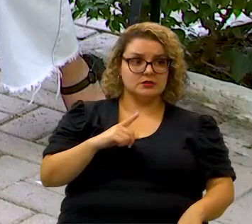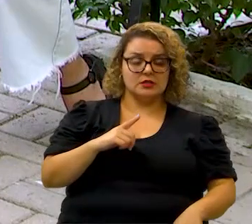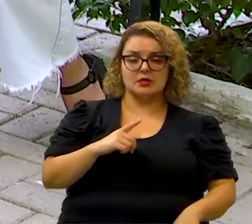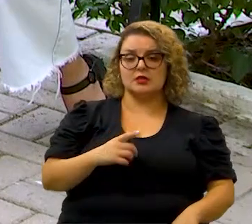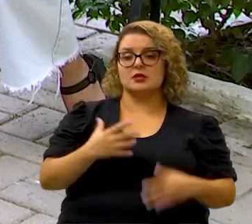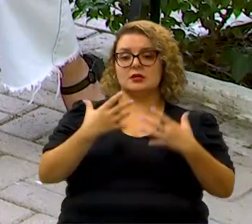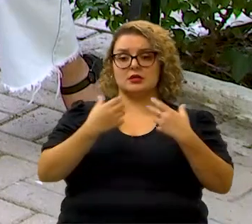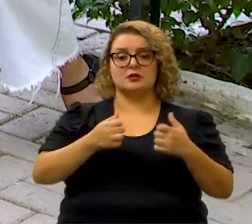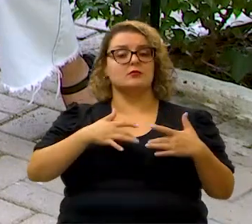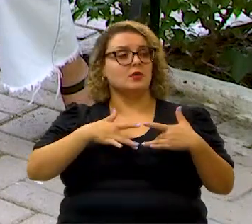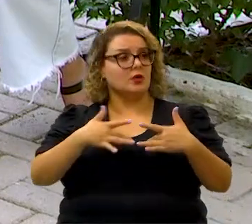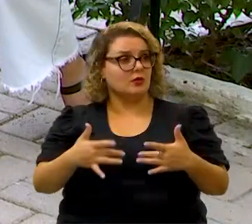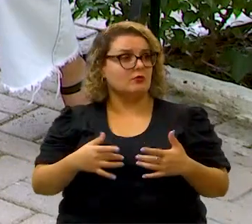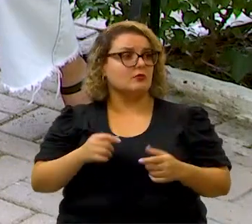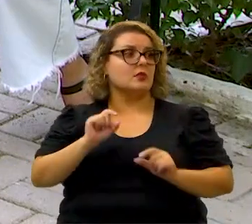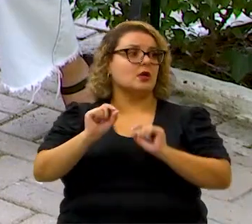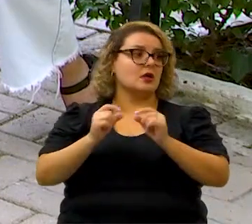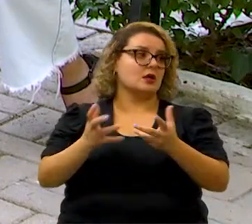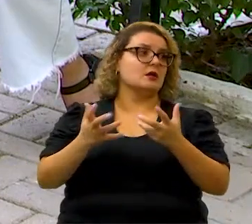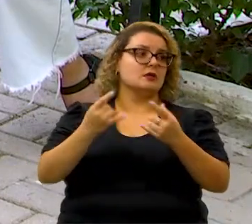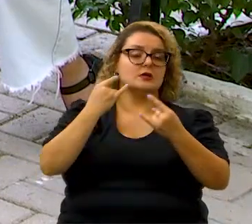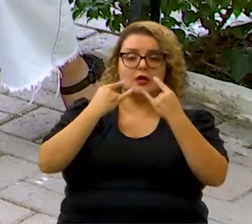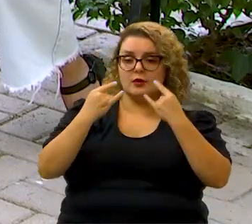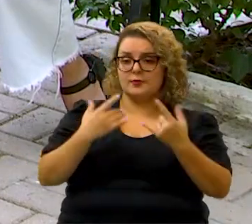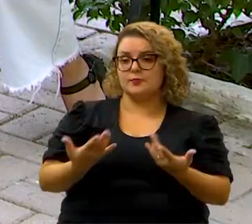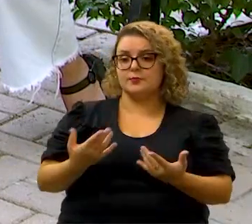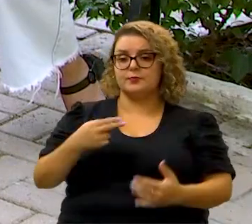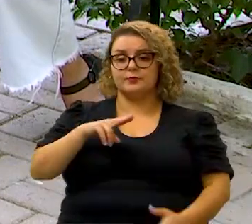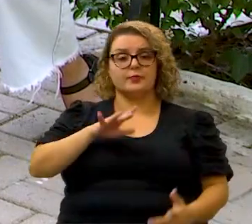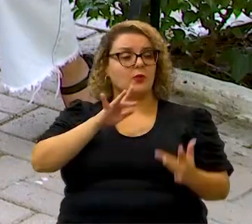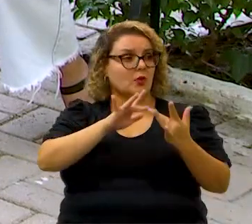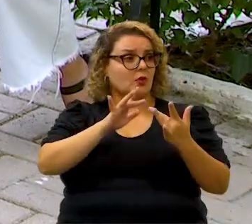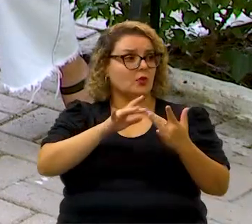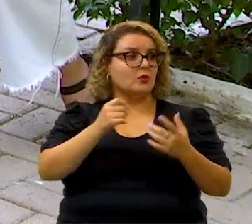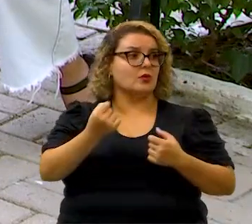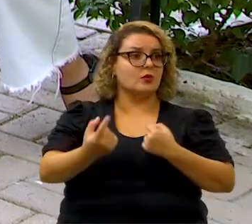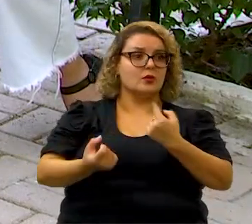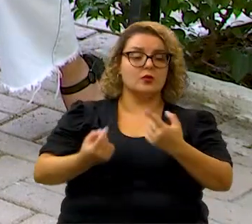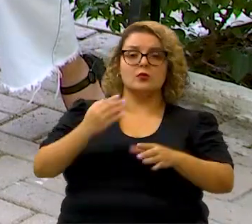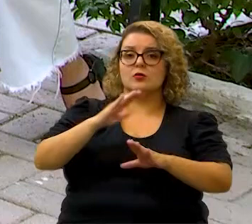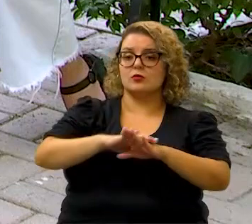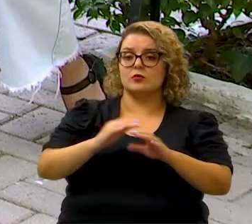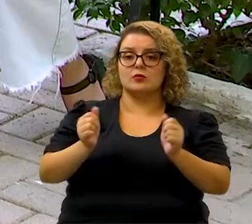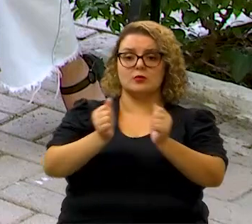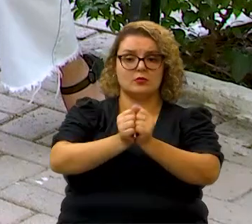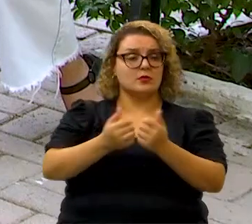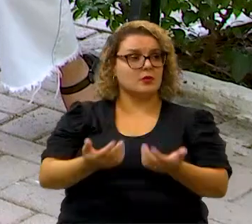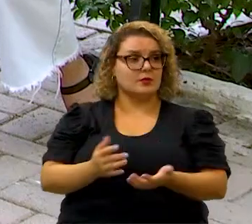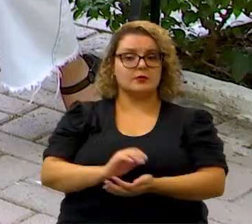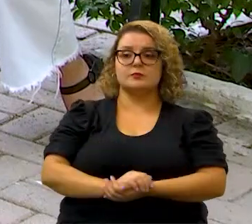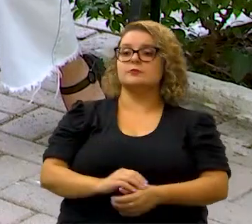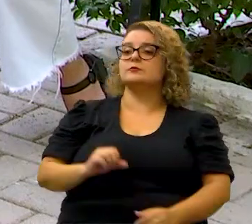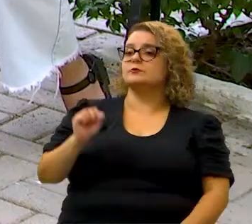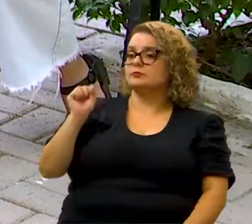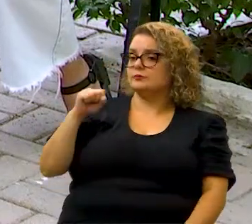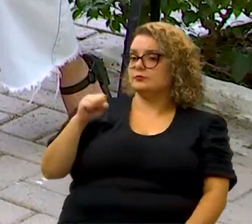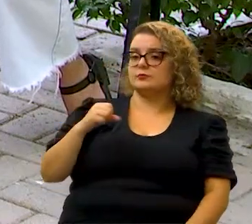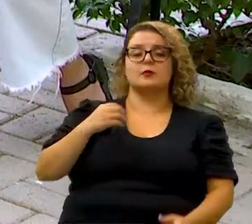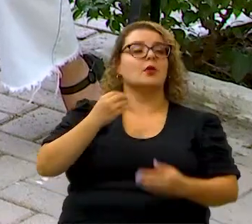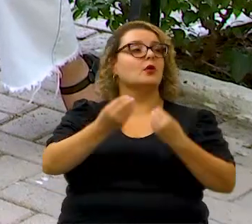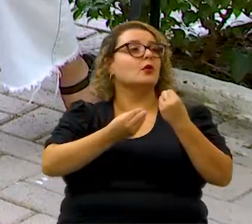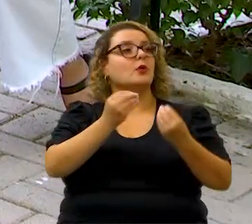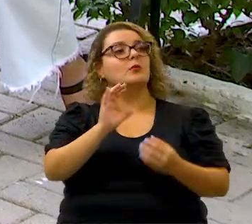suficiente? Vocês também podem receber doações para quem tiver interesse? Ou até mesmo entrar em contato para fazer alguma atividade em conjunto,